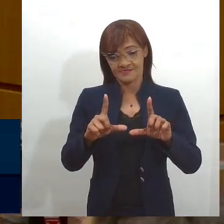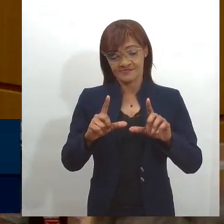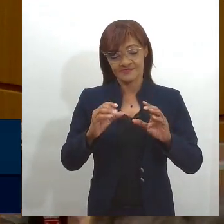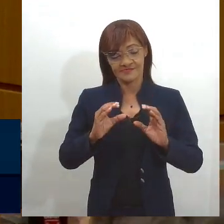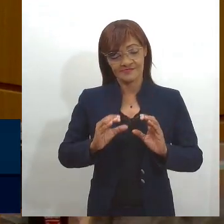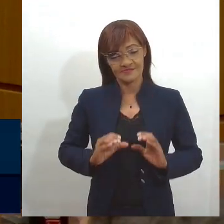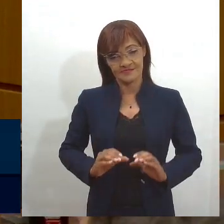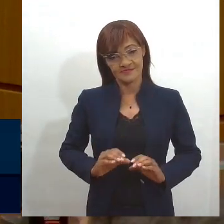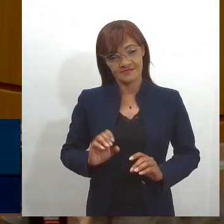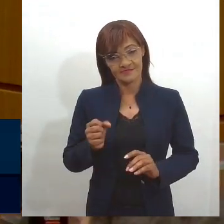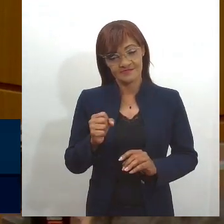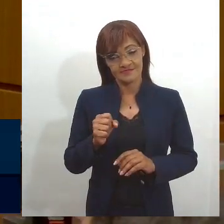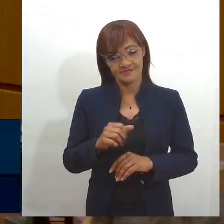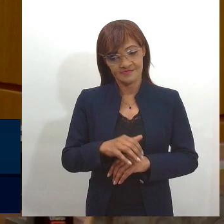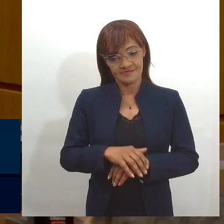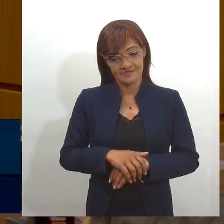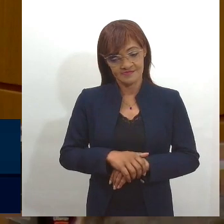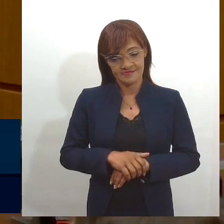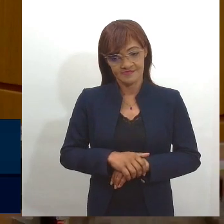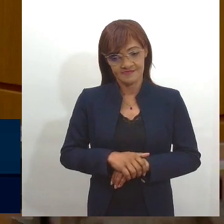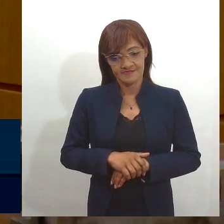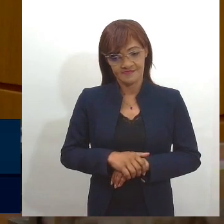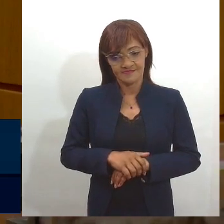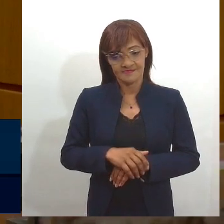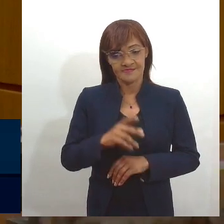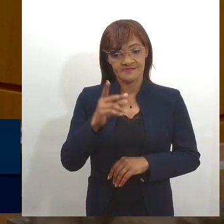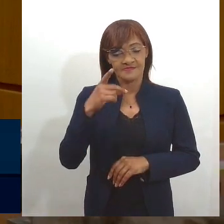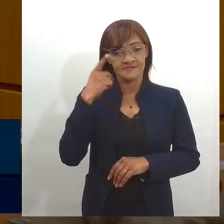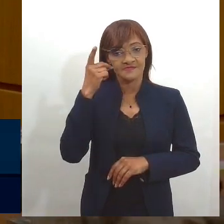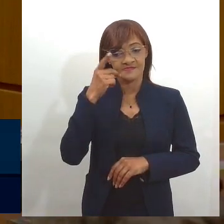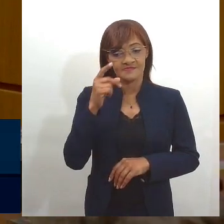ao deputado Luizão, Dona Trump.